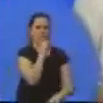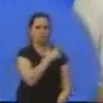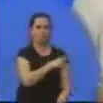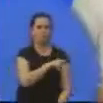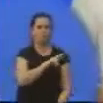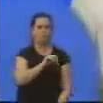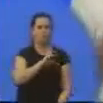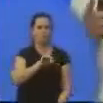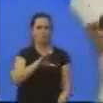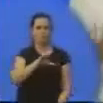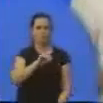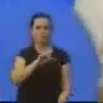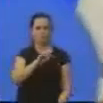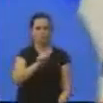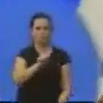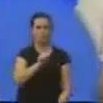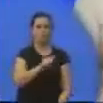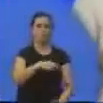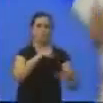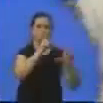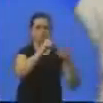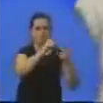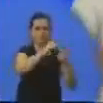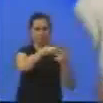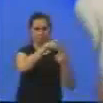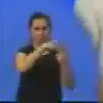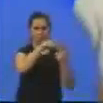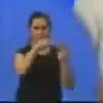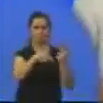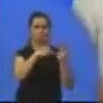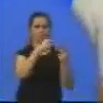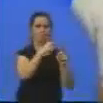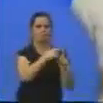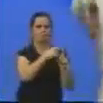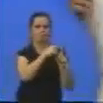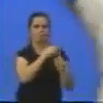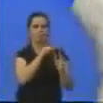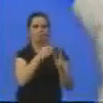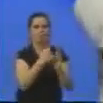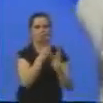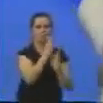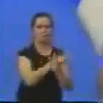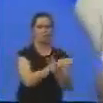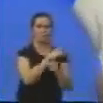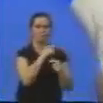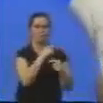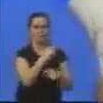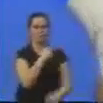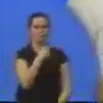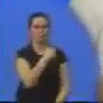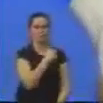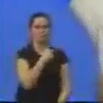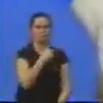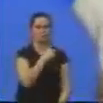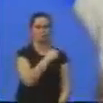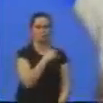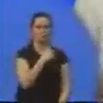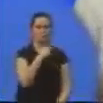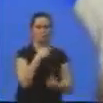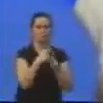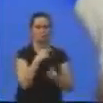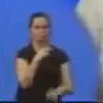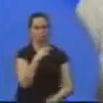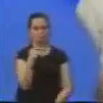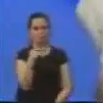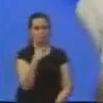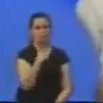para baixo, portanto, entre as raízes é positivo, fora das raízes é negativo. Então, ficou menos mais menos. Aí, onde